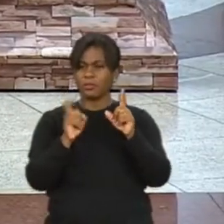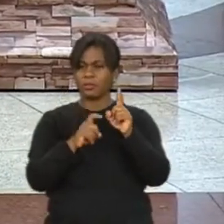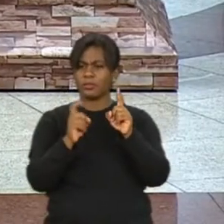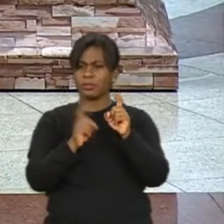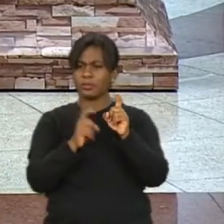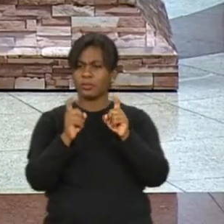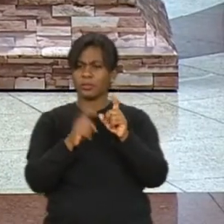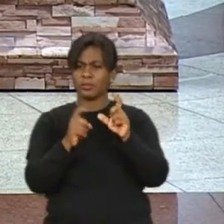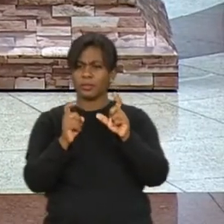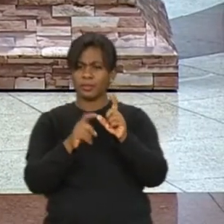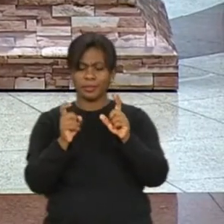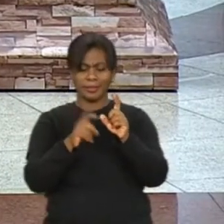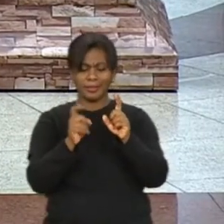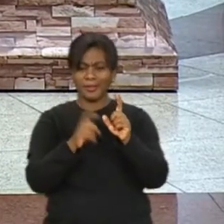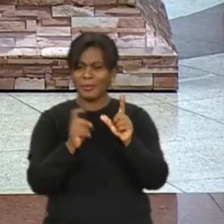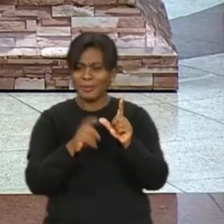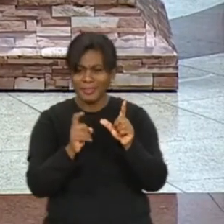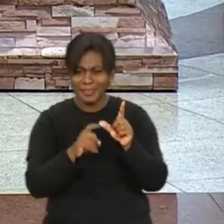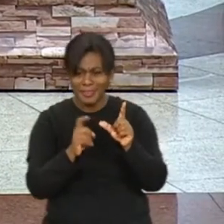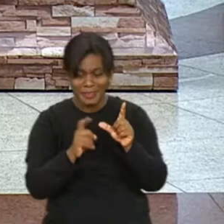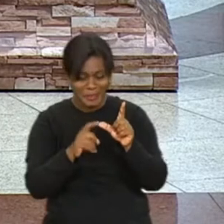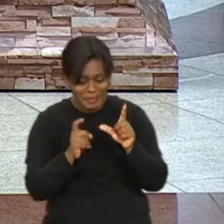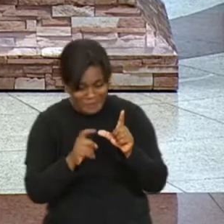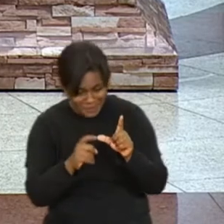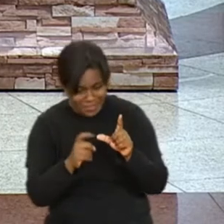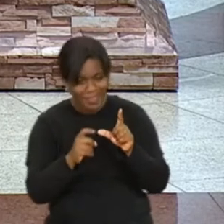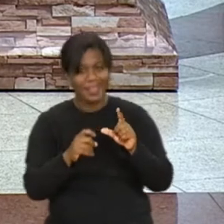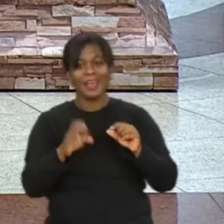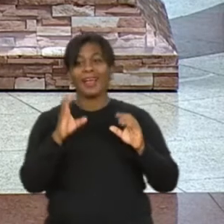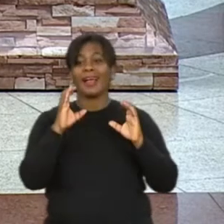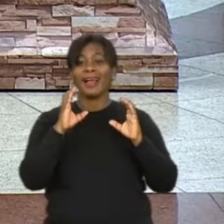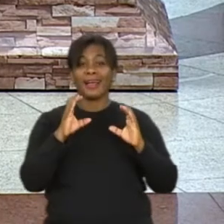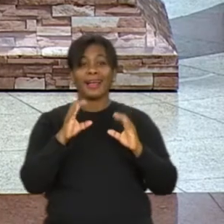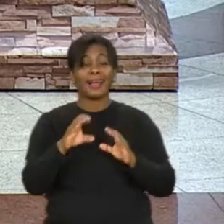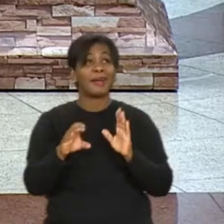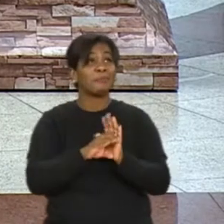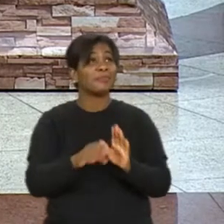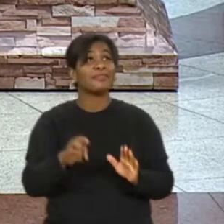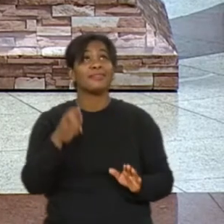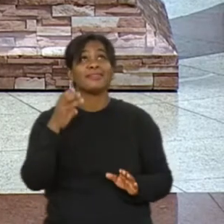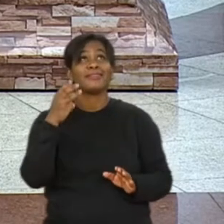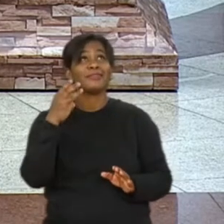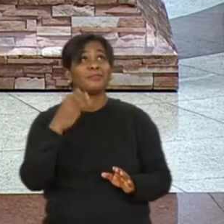mim, por favor, aliás, 22, 35, só você ir para o próximo livro,